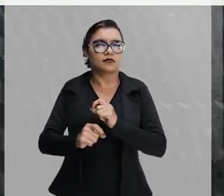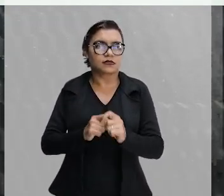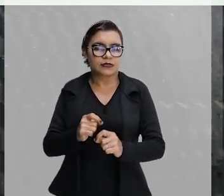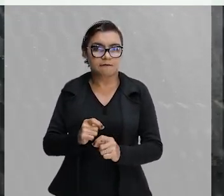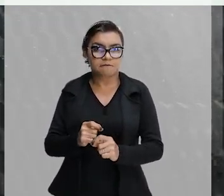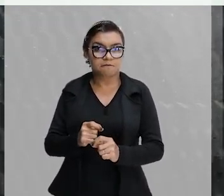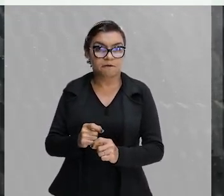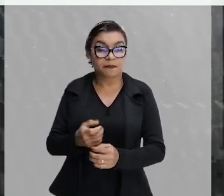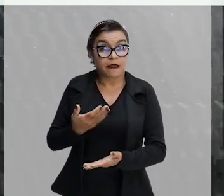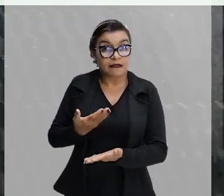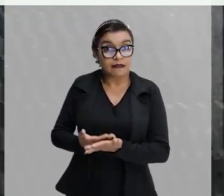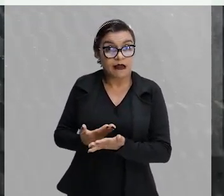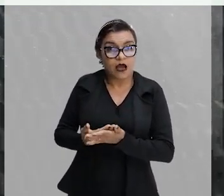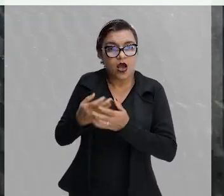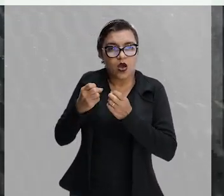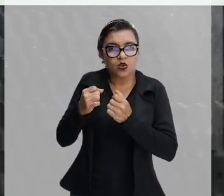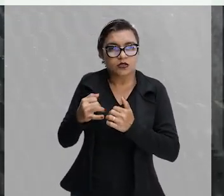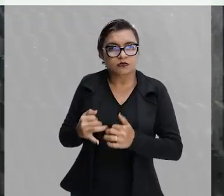que